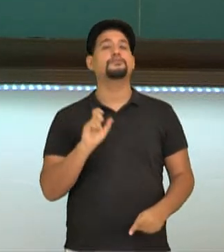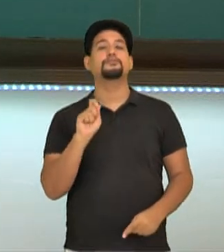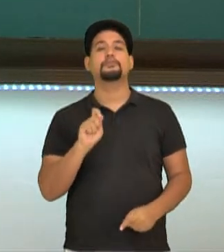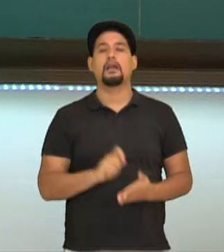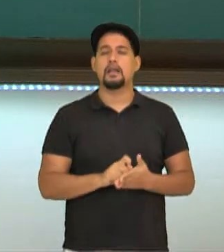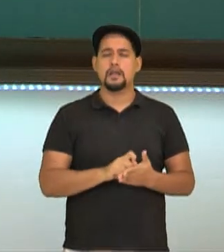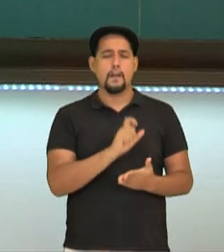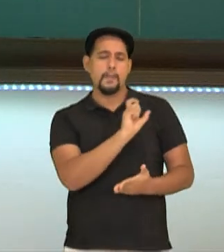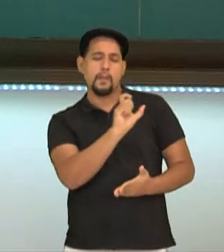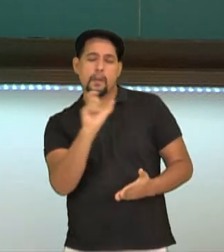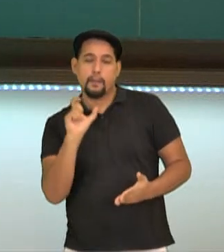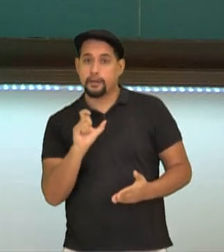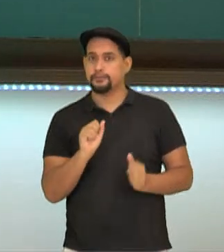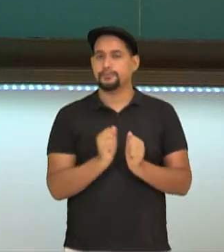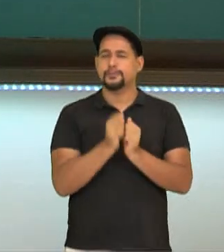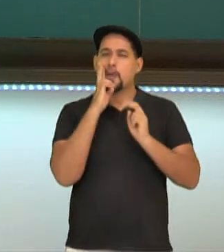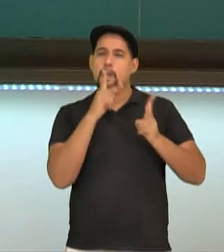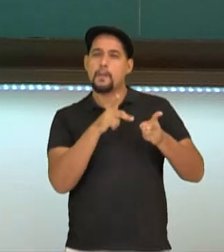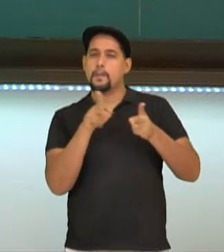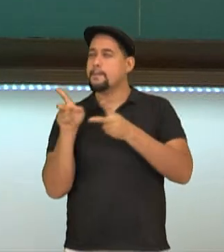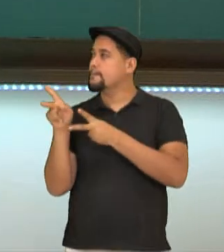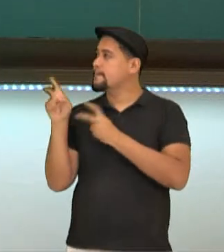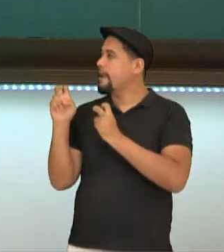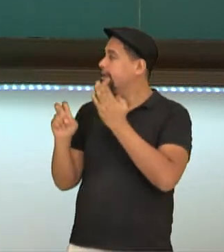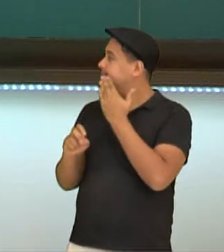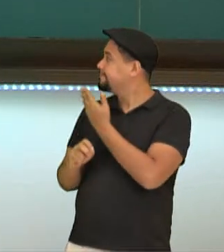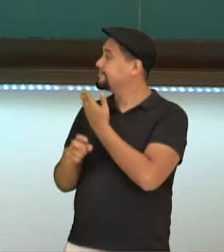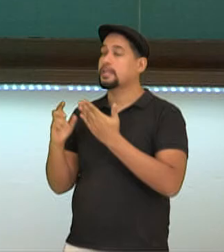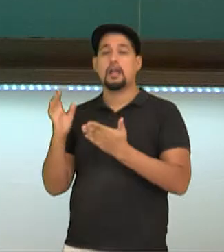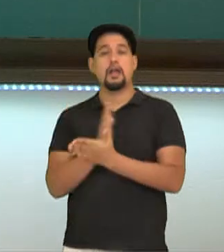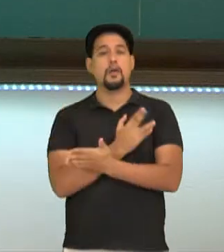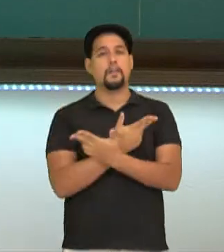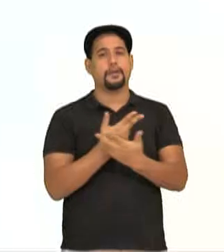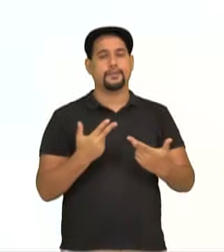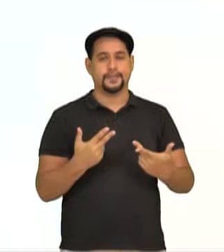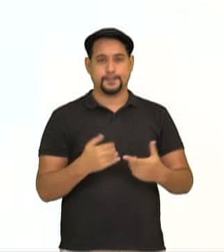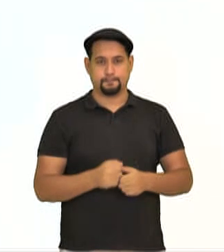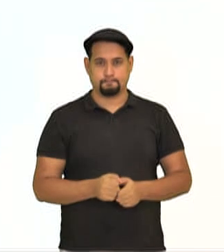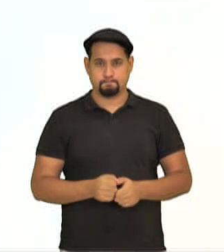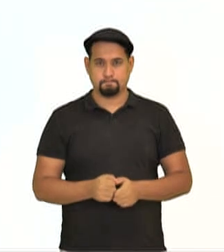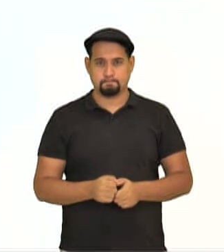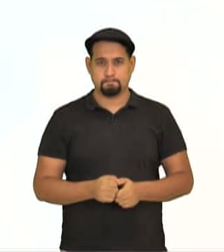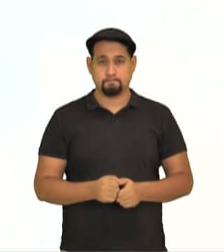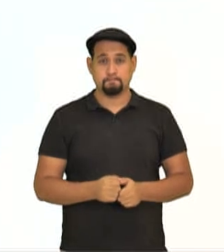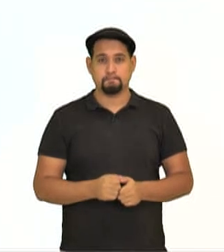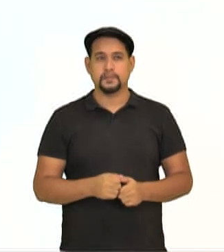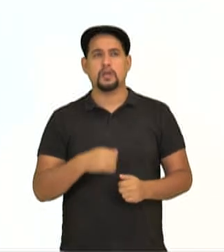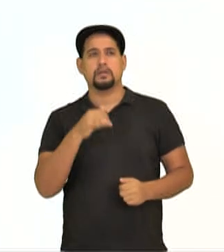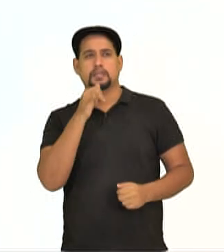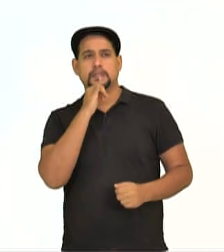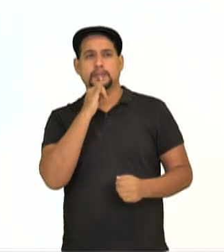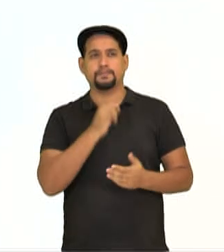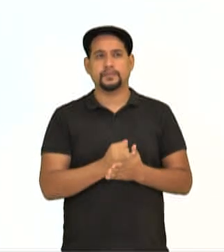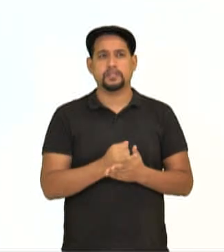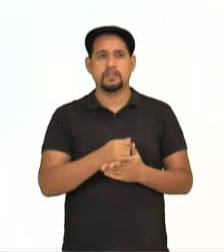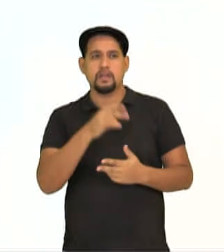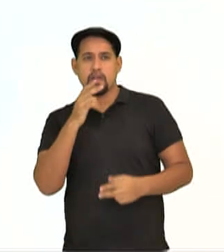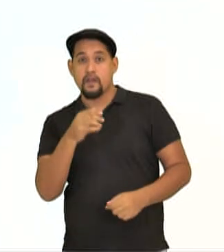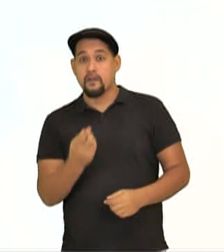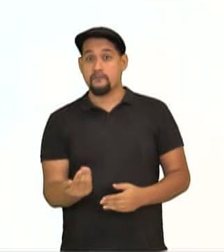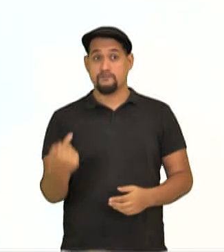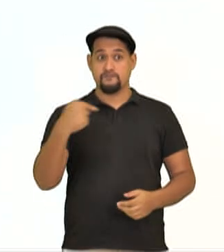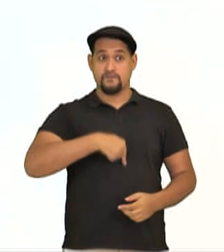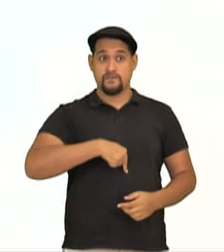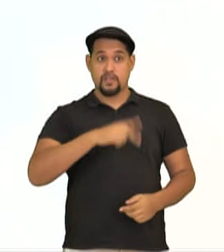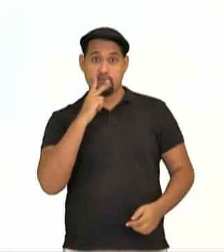essa classe de palavras. Observe aqui algumas interações, vim, vi, venci.